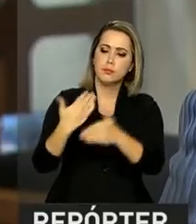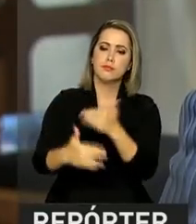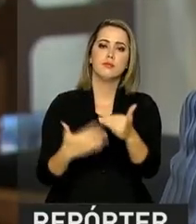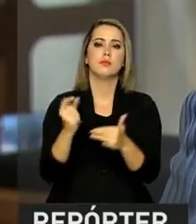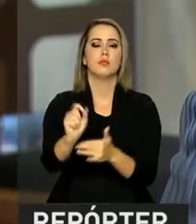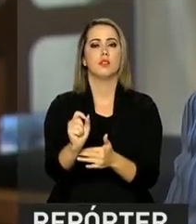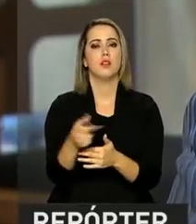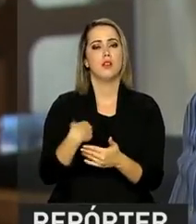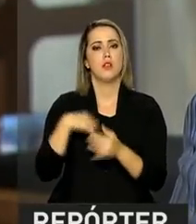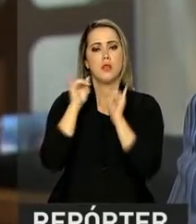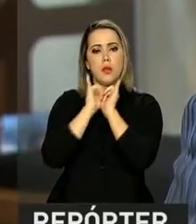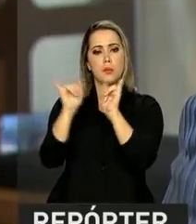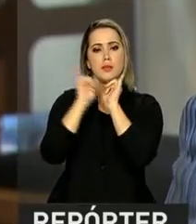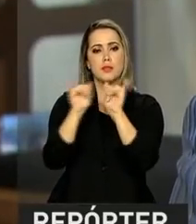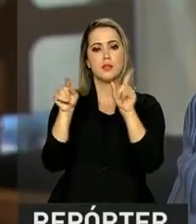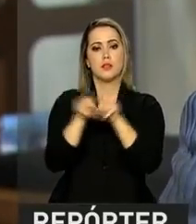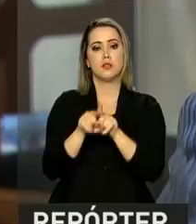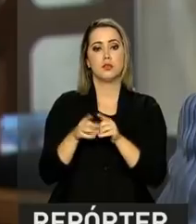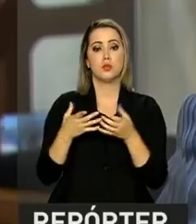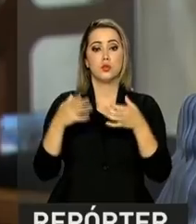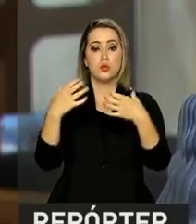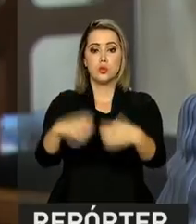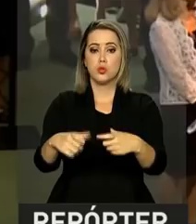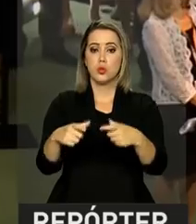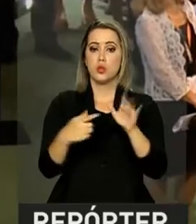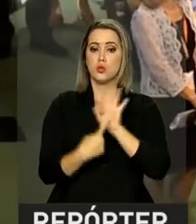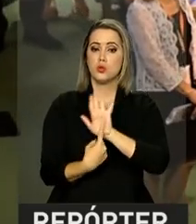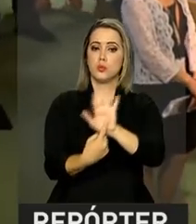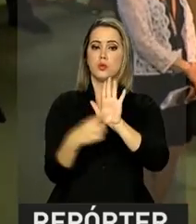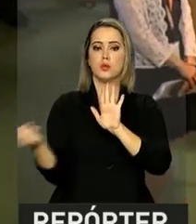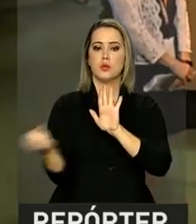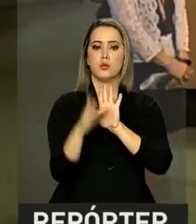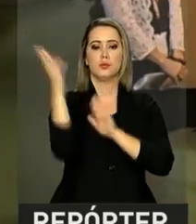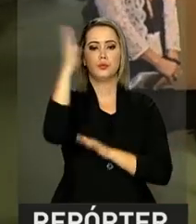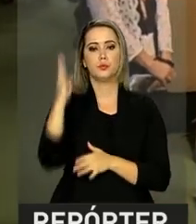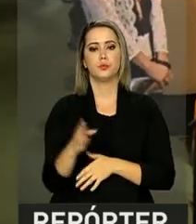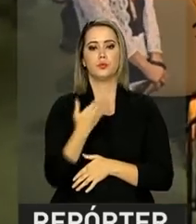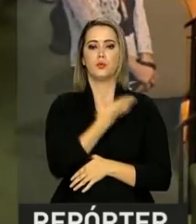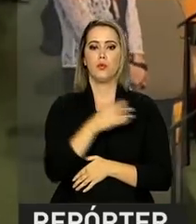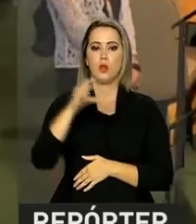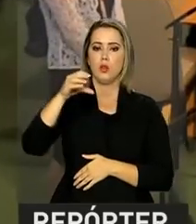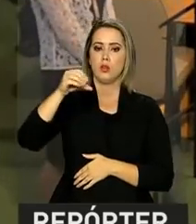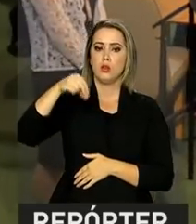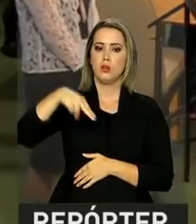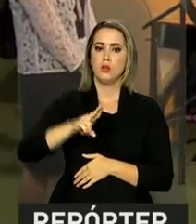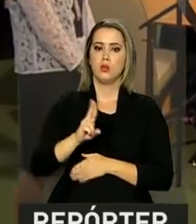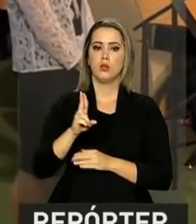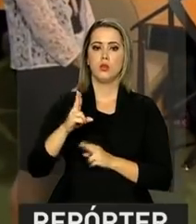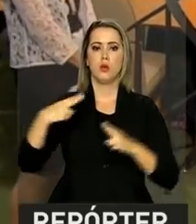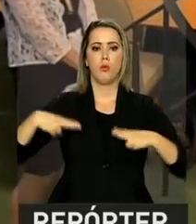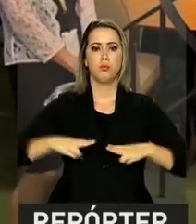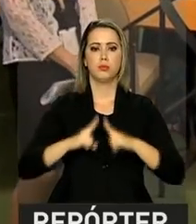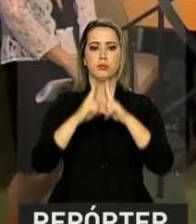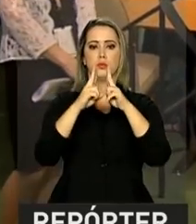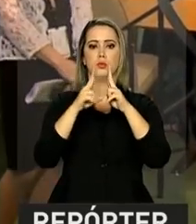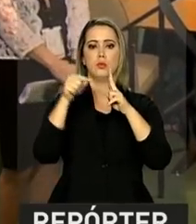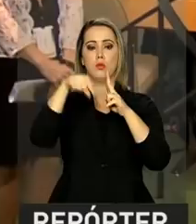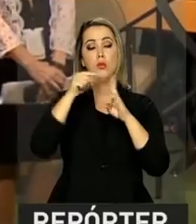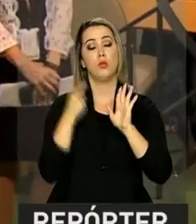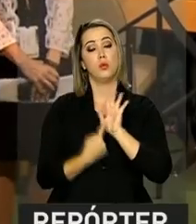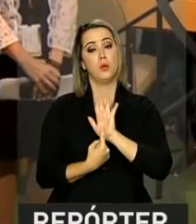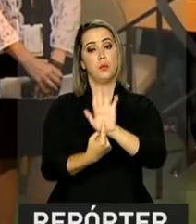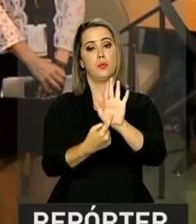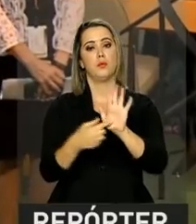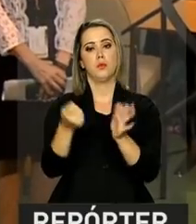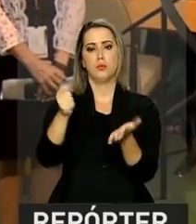na mensagem de mostrar o novo Brasil. Nas Nações Unidas, o presidente Michel Temer entregou a